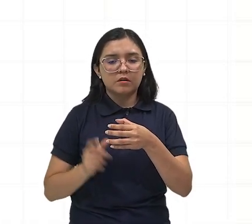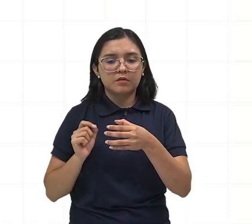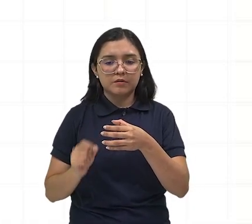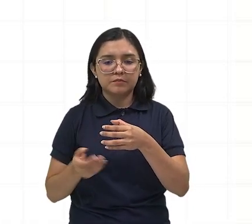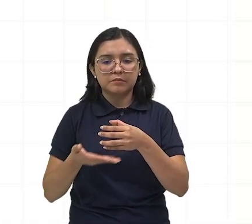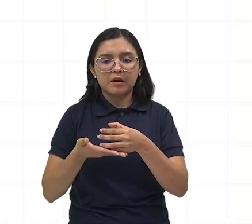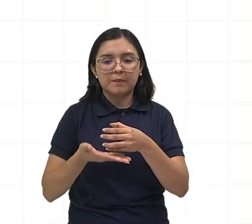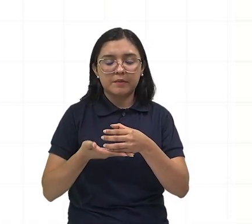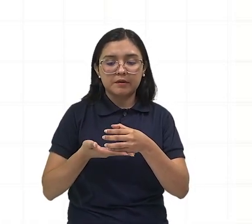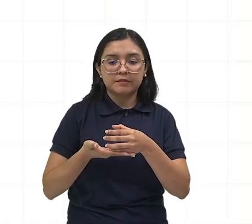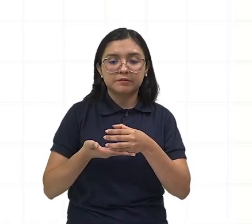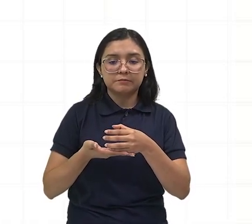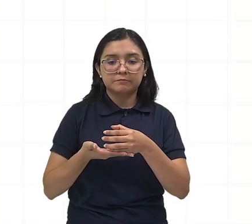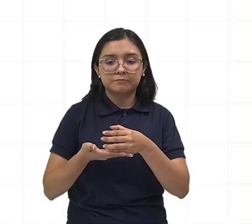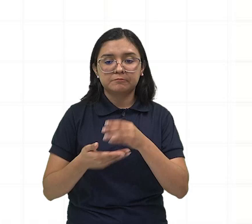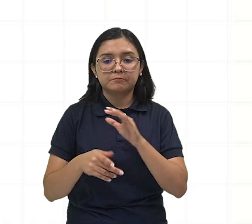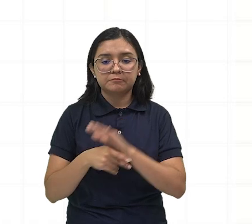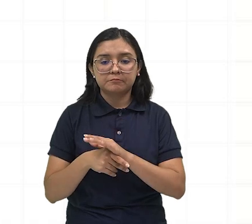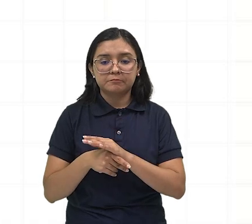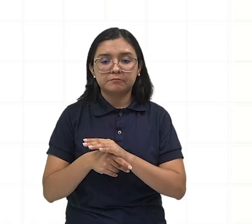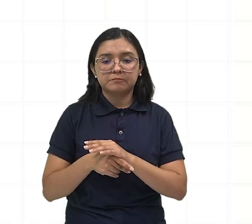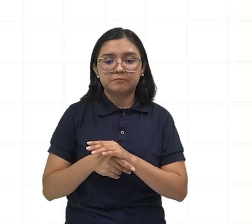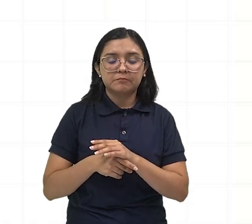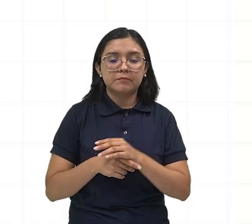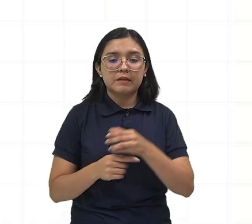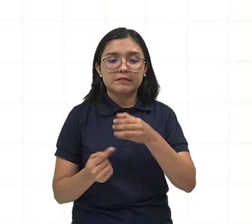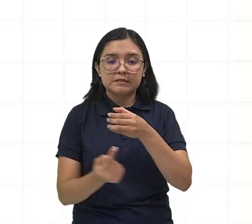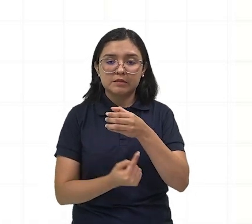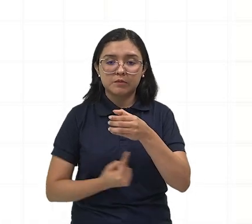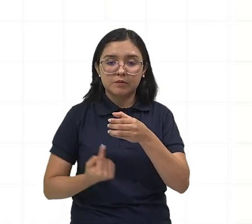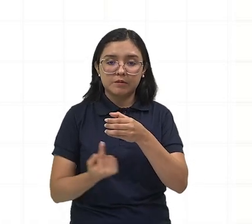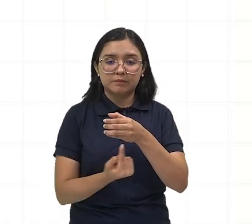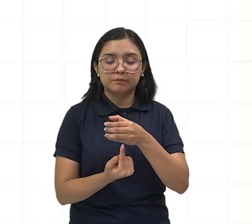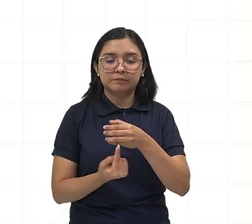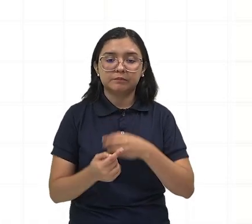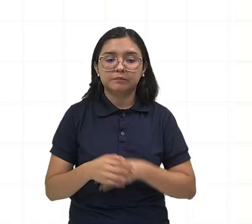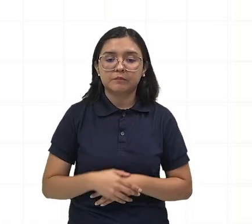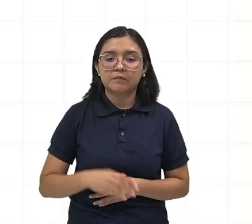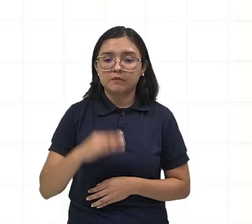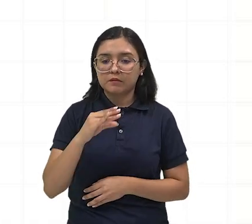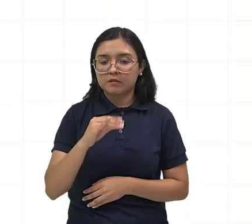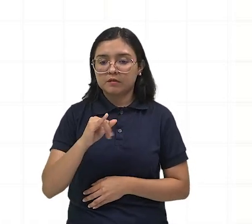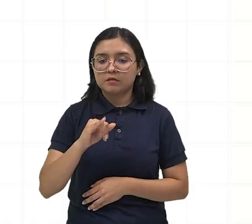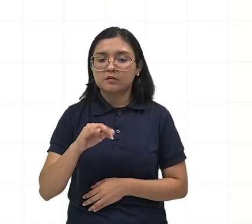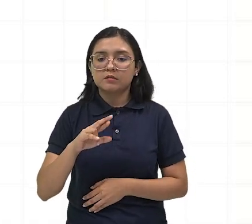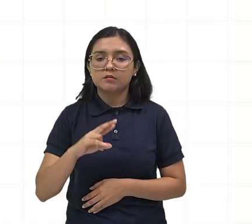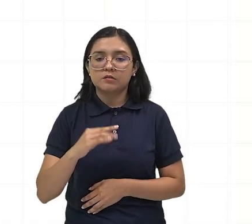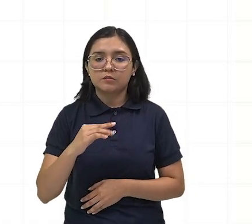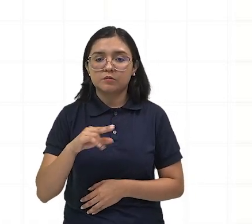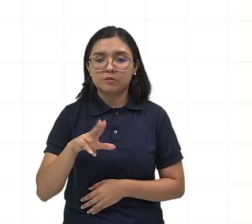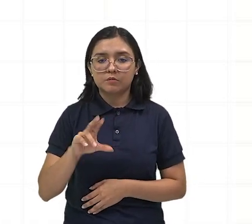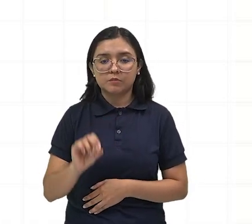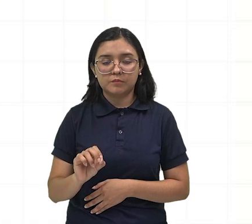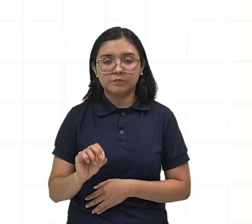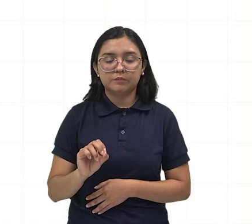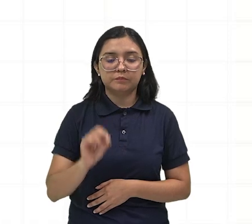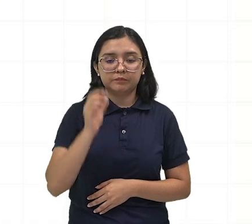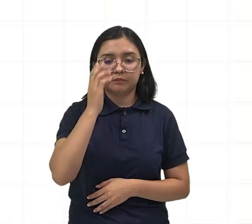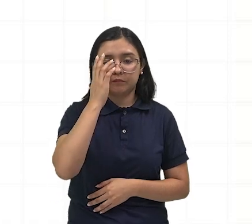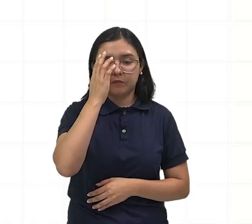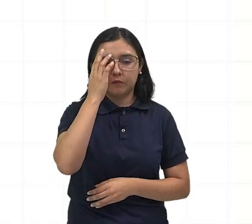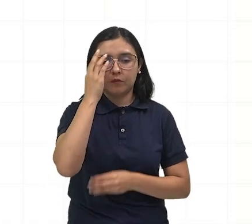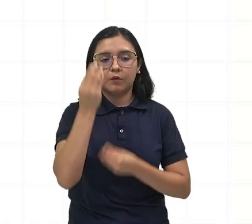da base de um cilindro? Forma circular. Um círculo. Como